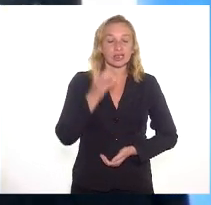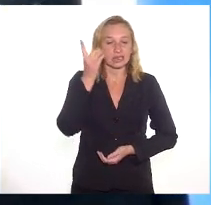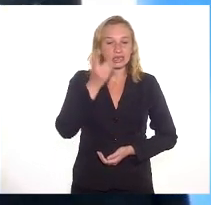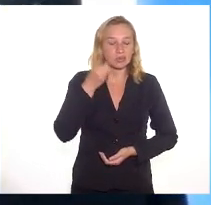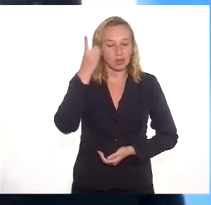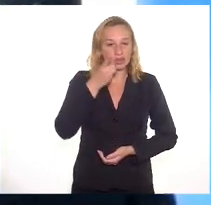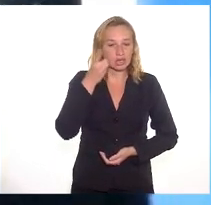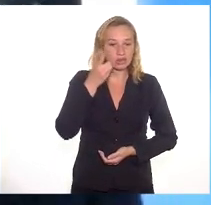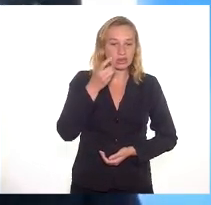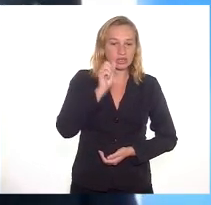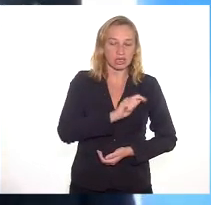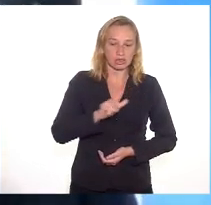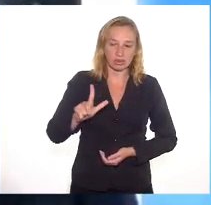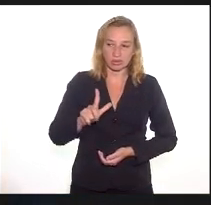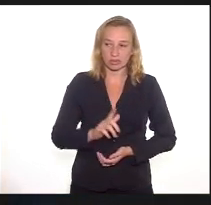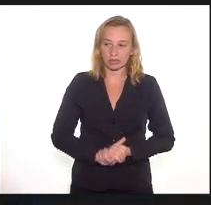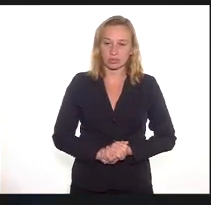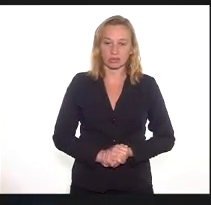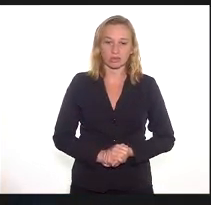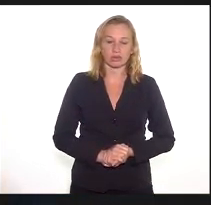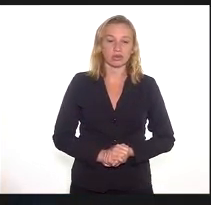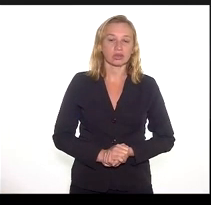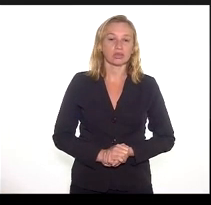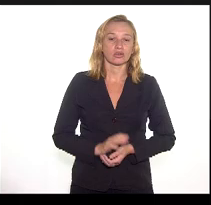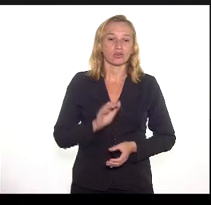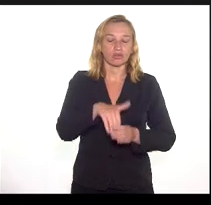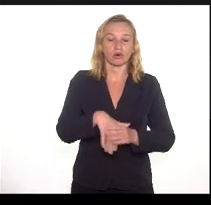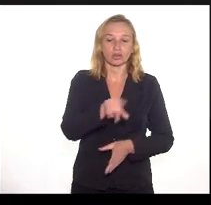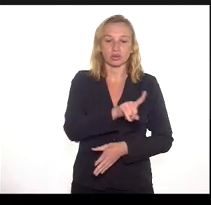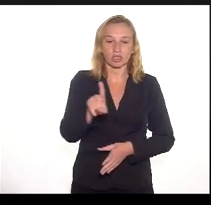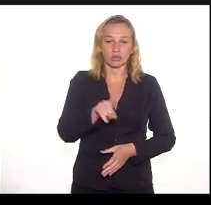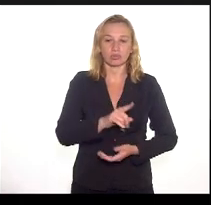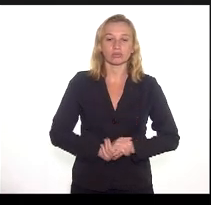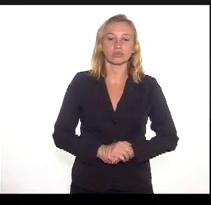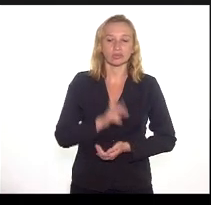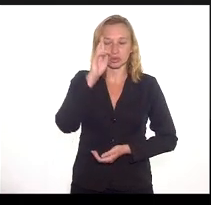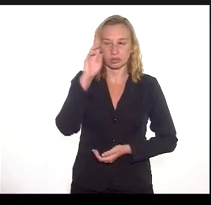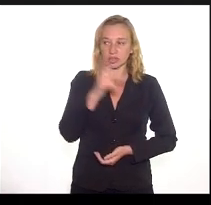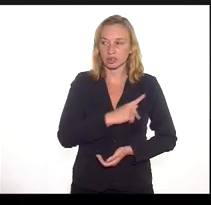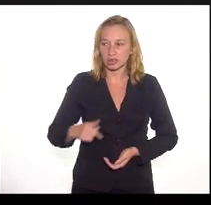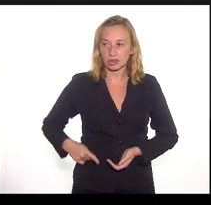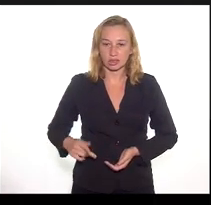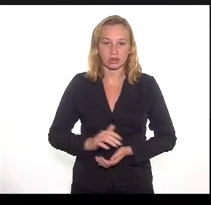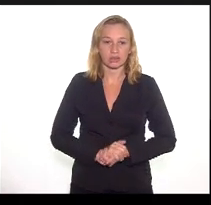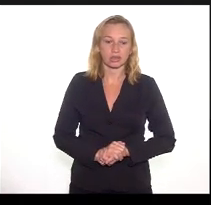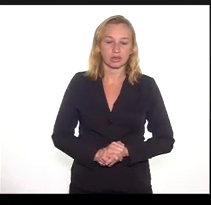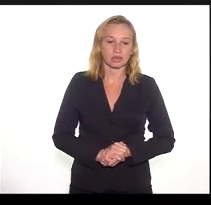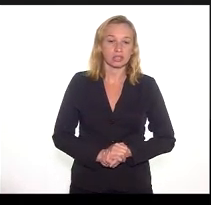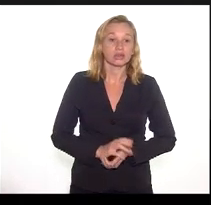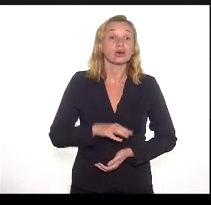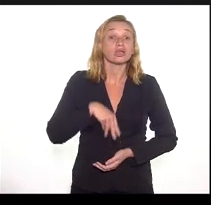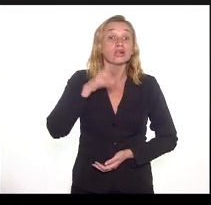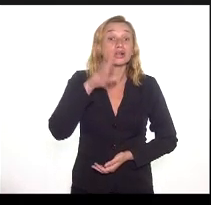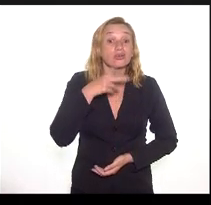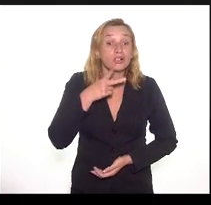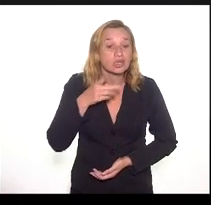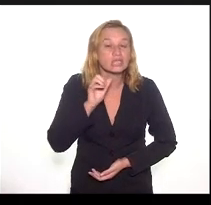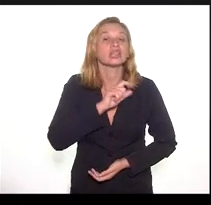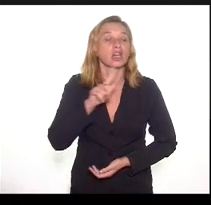Deputado Daniel Librelon. Eu voto não ao destaque, presidente. Quem está falando, por gentileza?